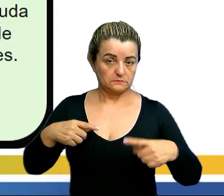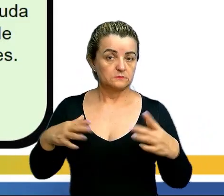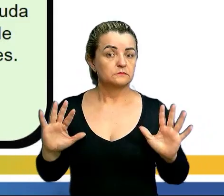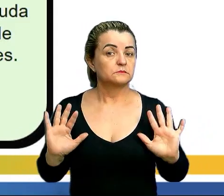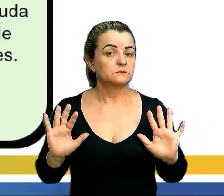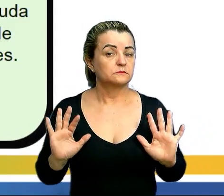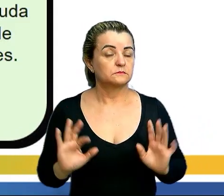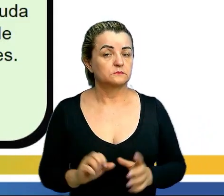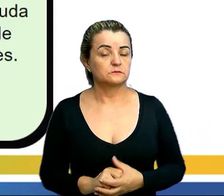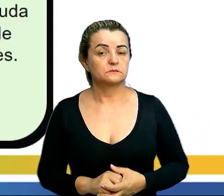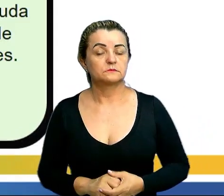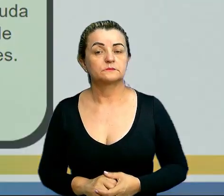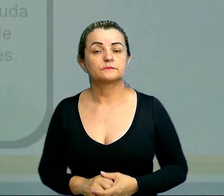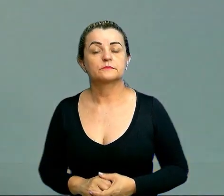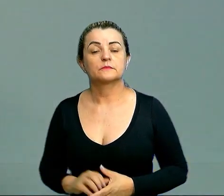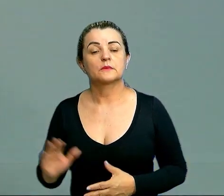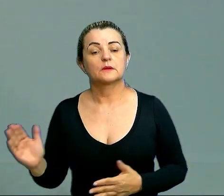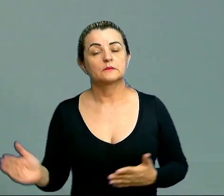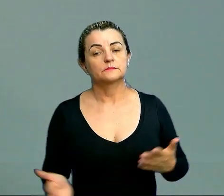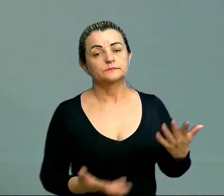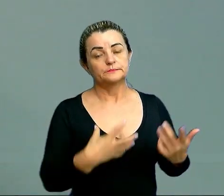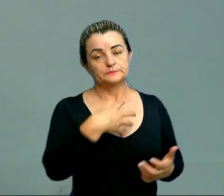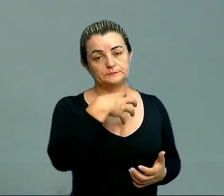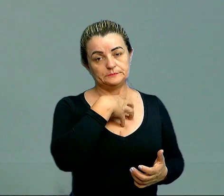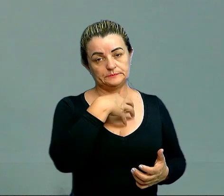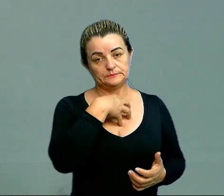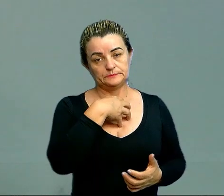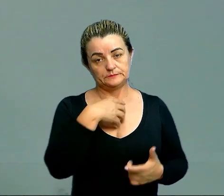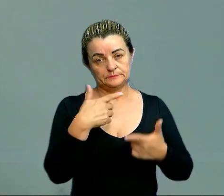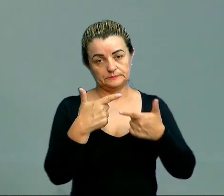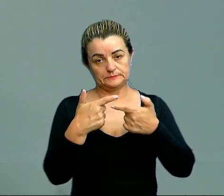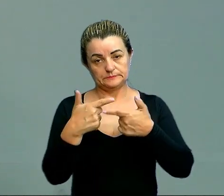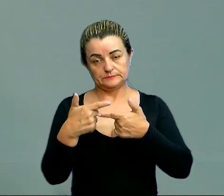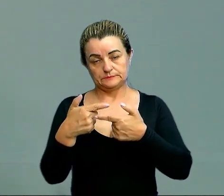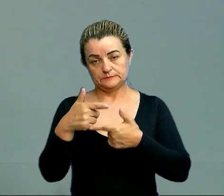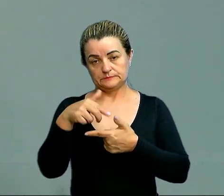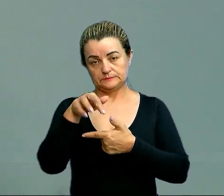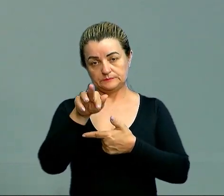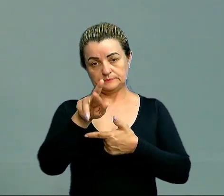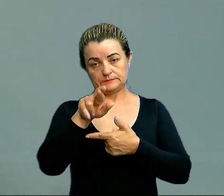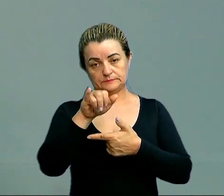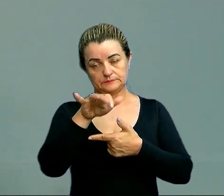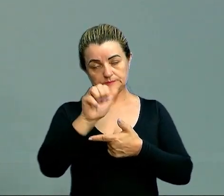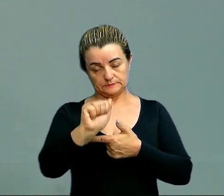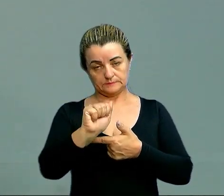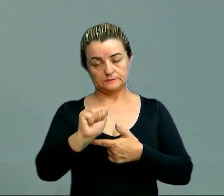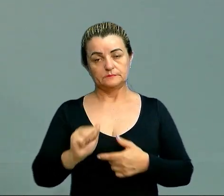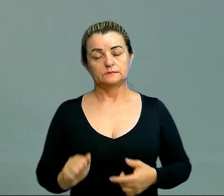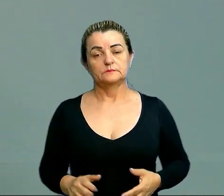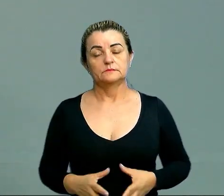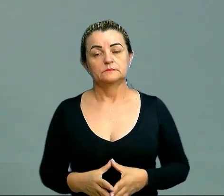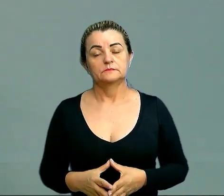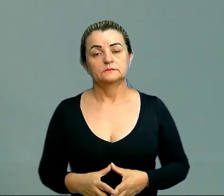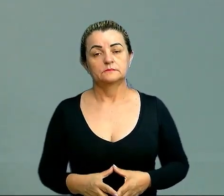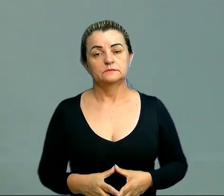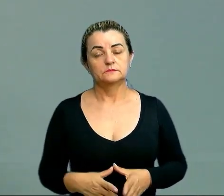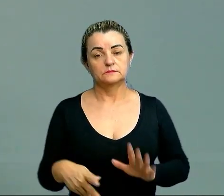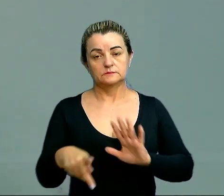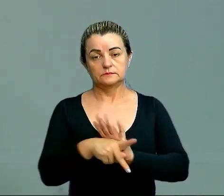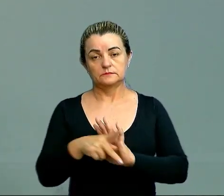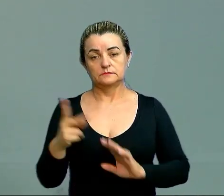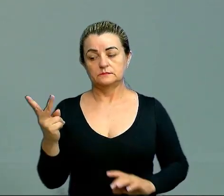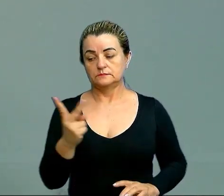né? Então, isso é a característica aí da Guerra Fria, né? As disputas ideológicas, políticas e econômicas dos